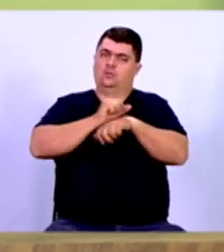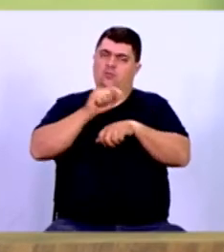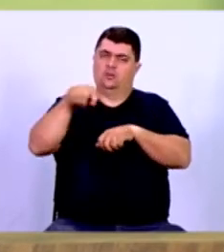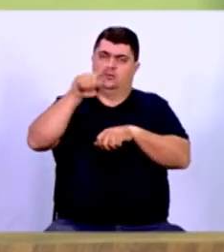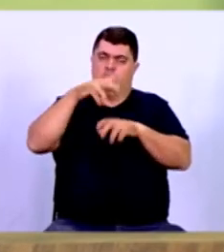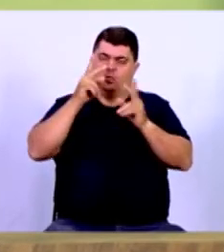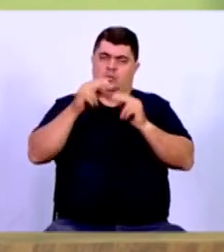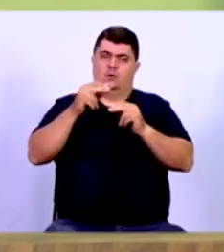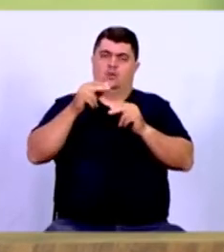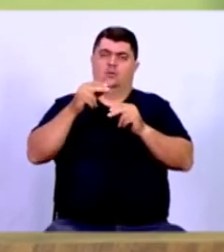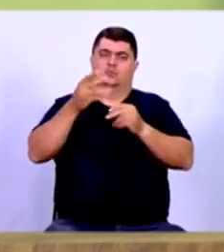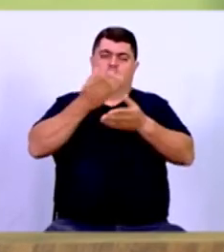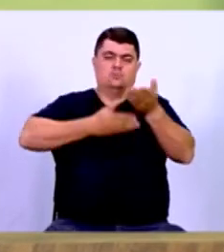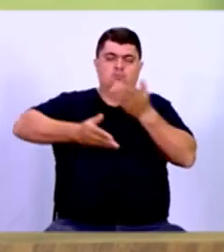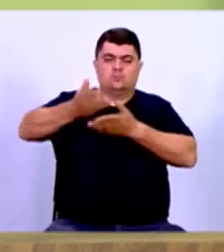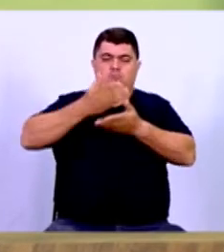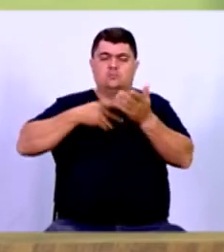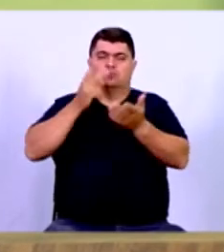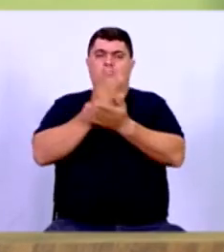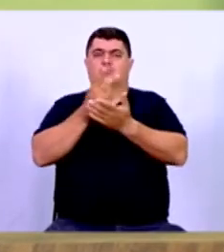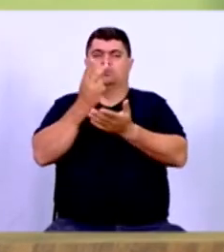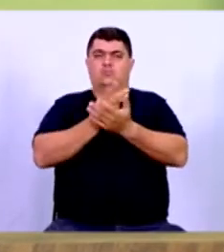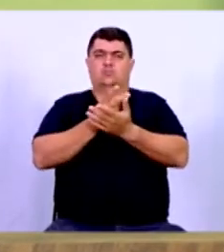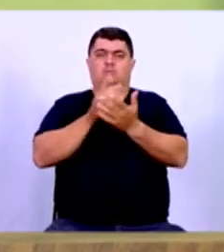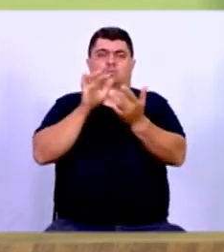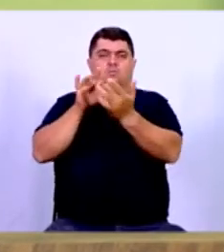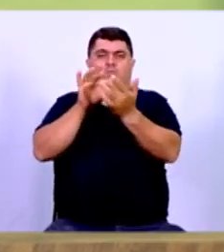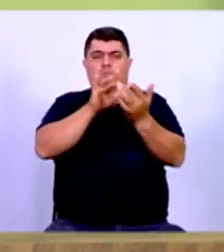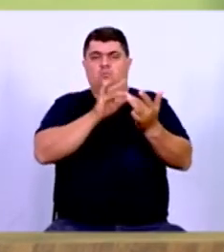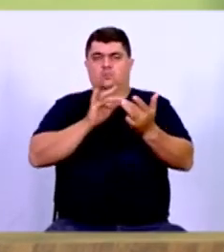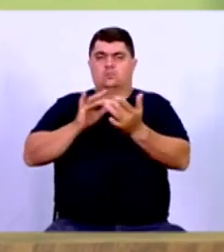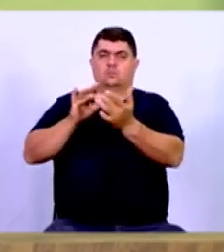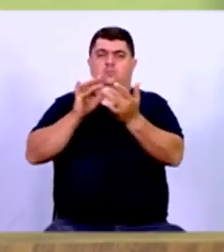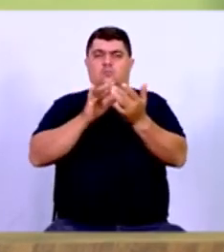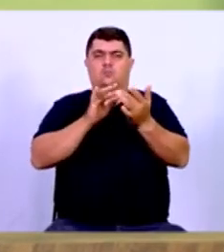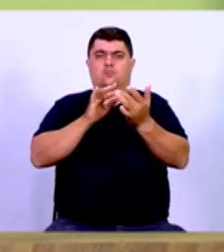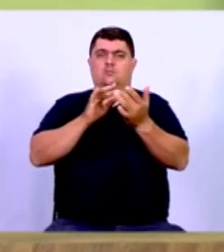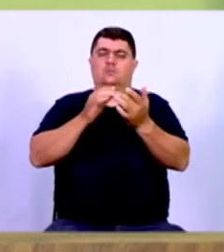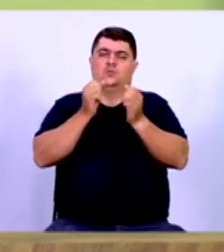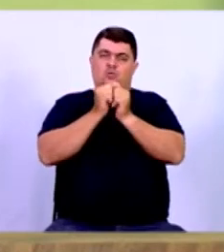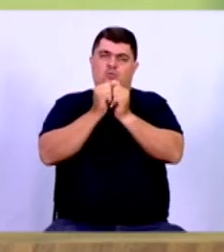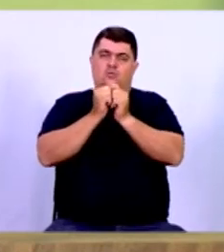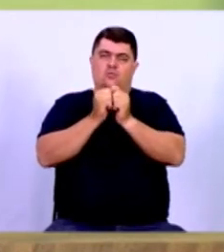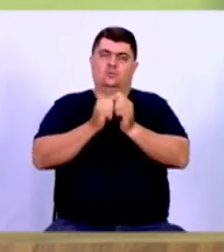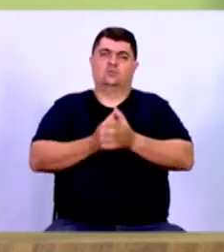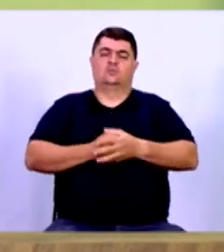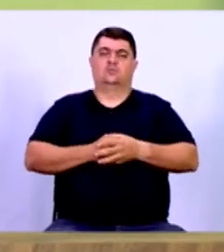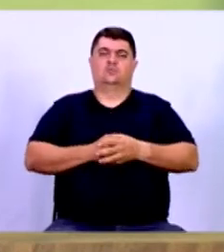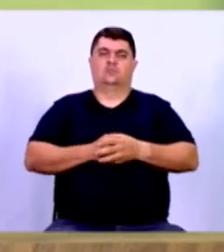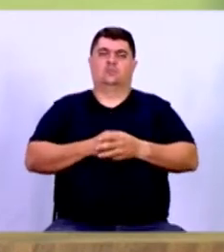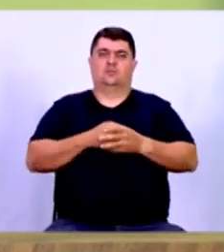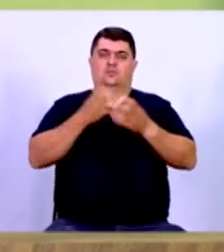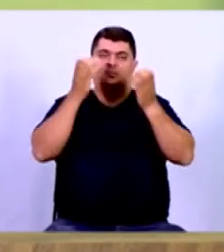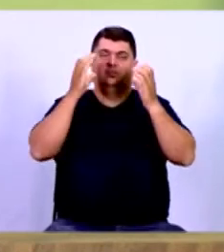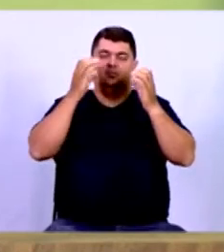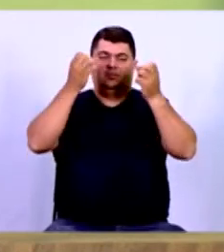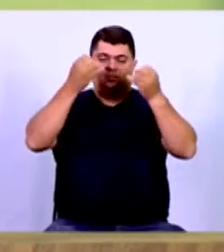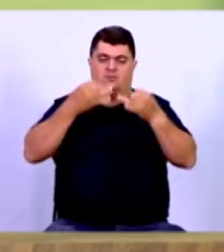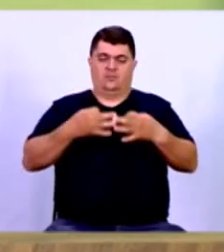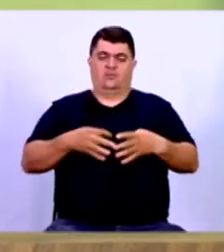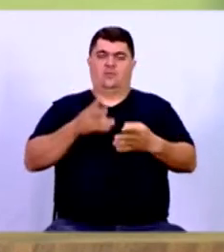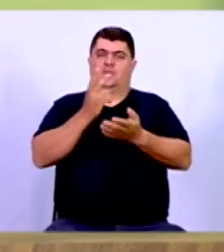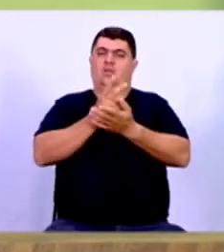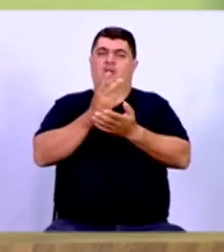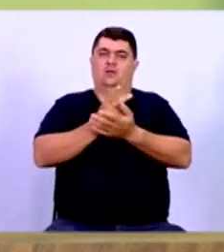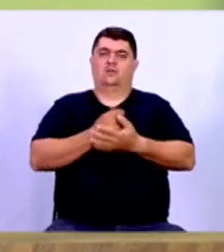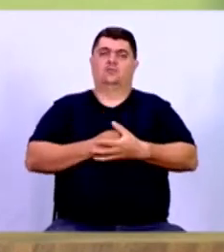vocês. Mais participação, mais interação da parte de vocês conosco, né? Que estamos aqui dispostos a passar